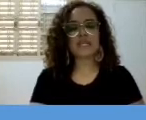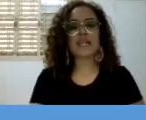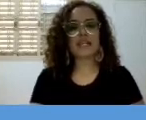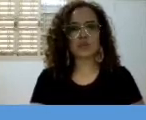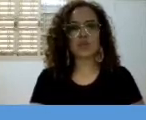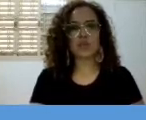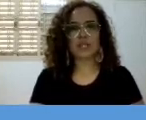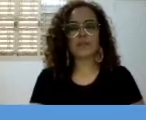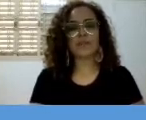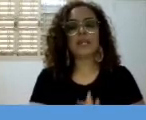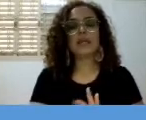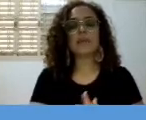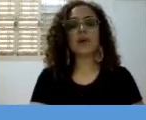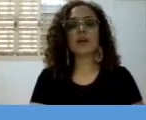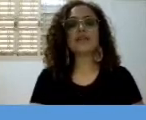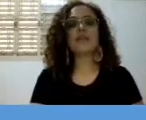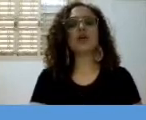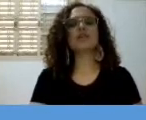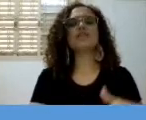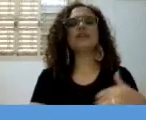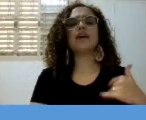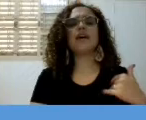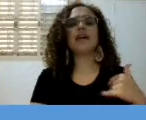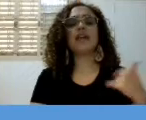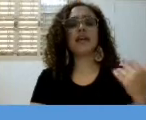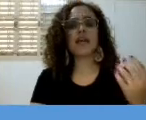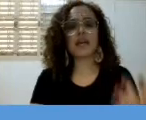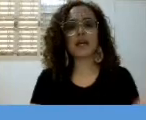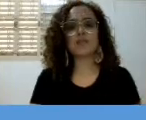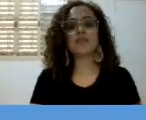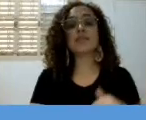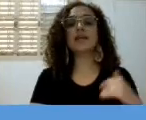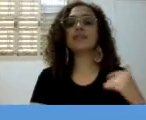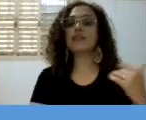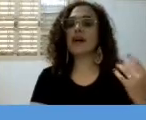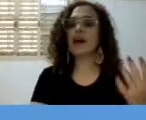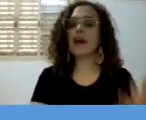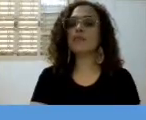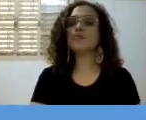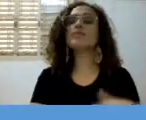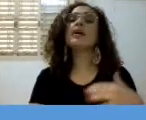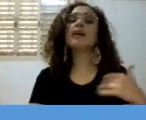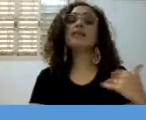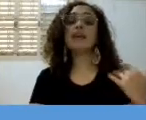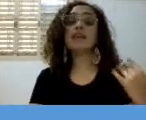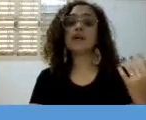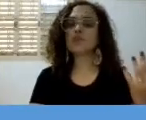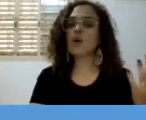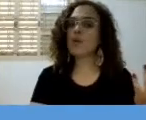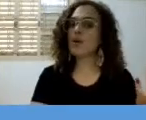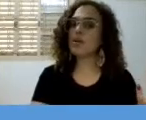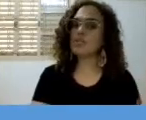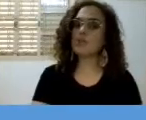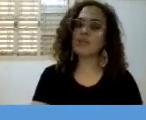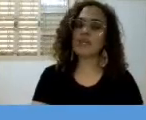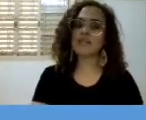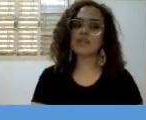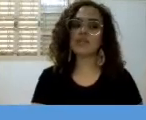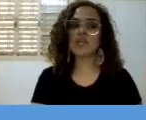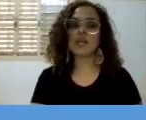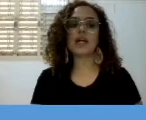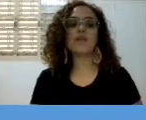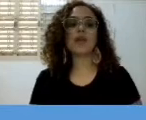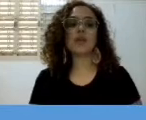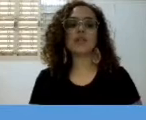Vamos fazer a leitura? Depois que nós lermos, cantarmos, entendermos qual é o ritmo